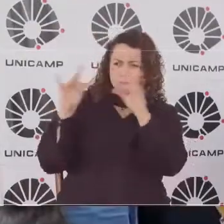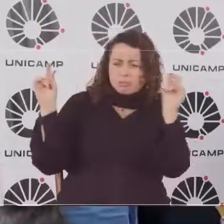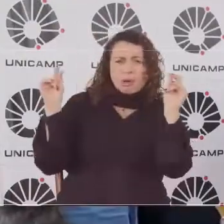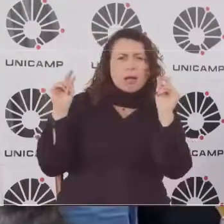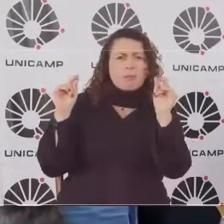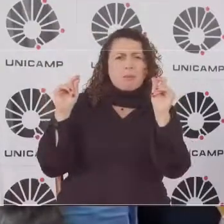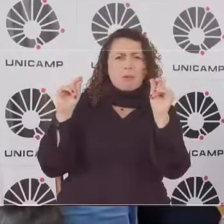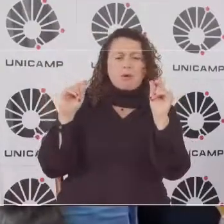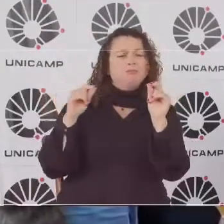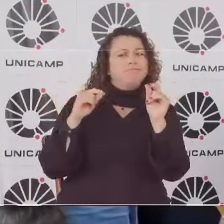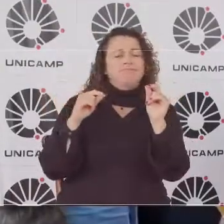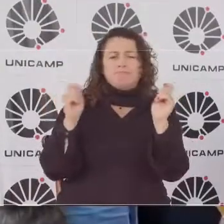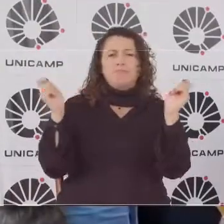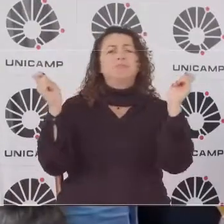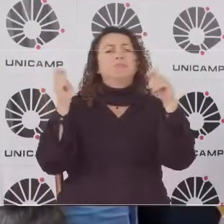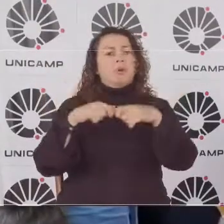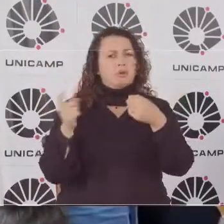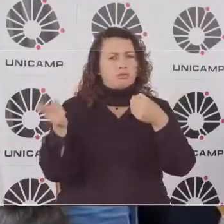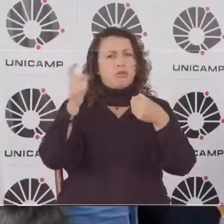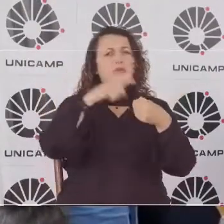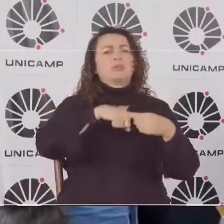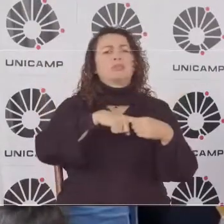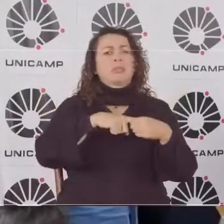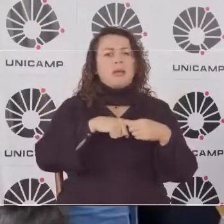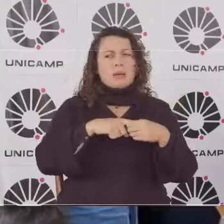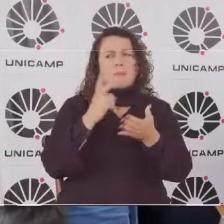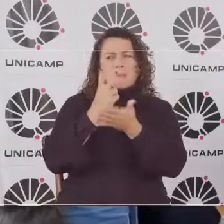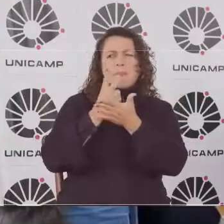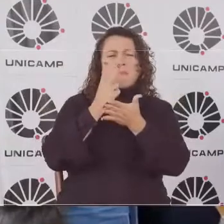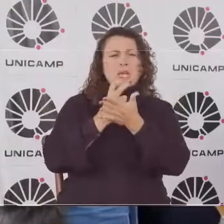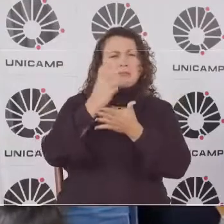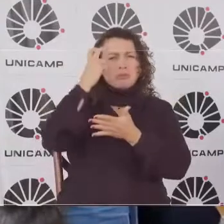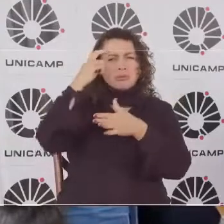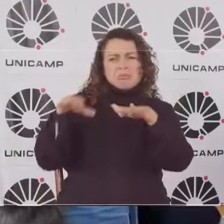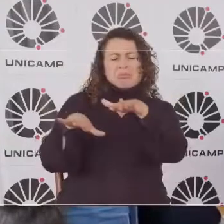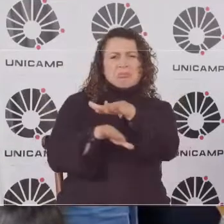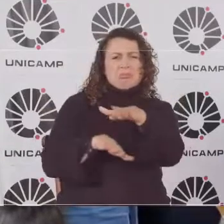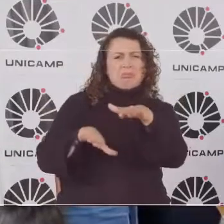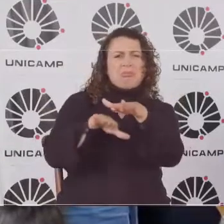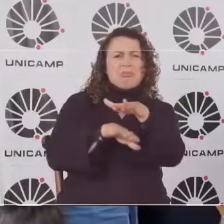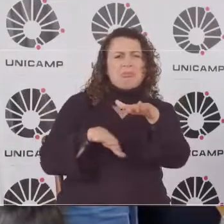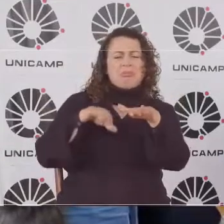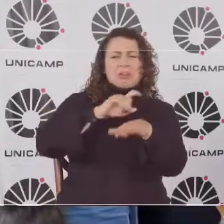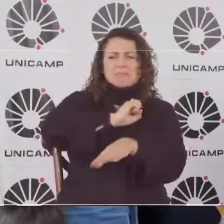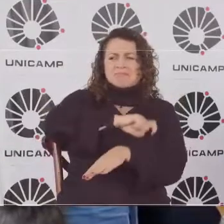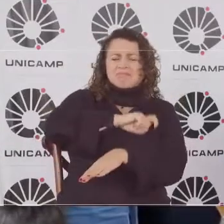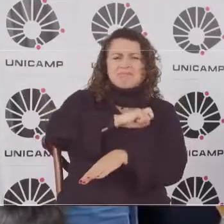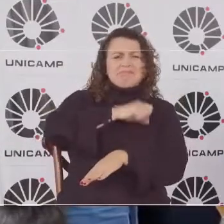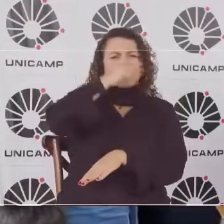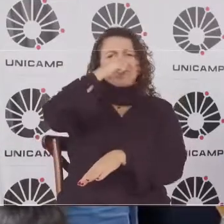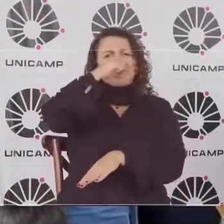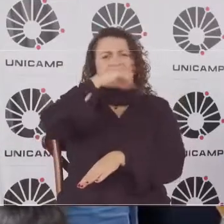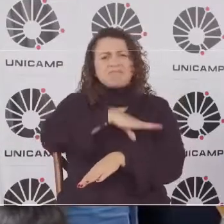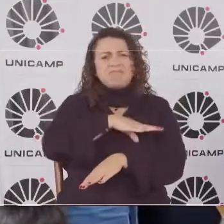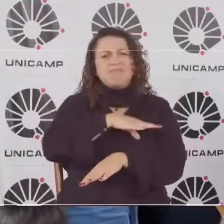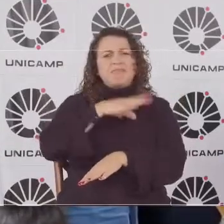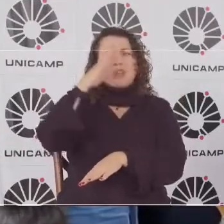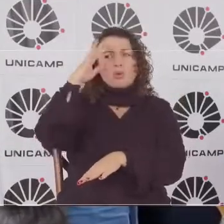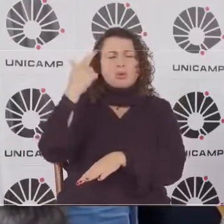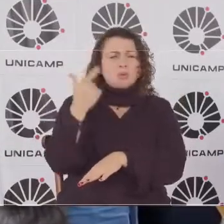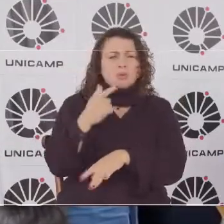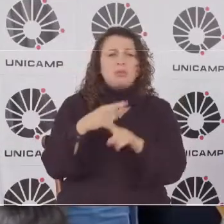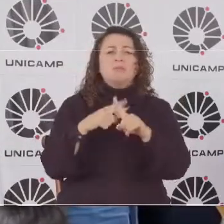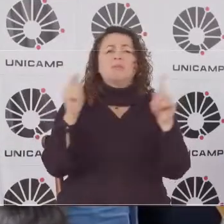devido em baixo nível intelectual e devido a sua ausência de